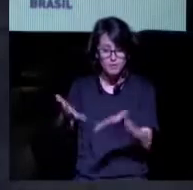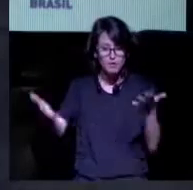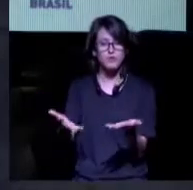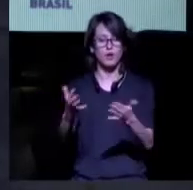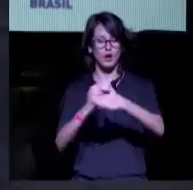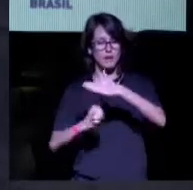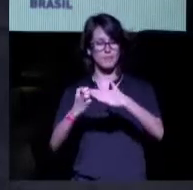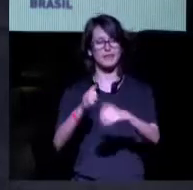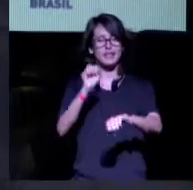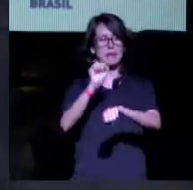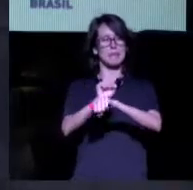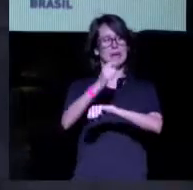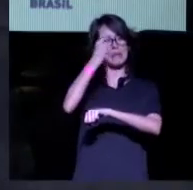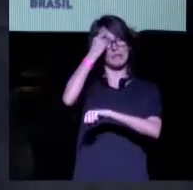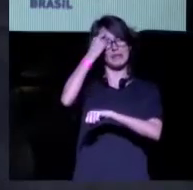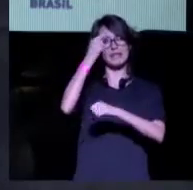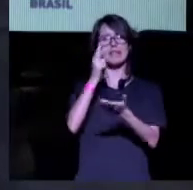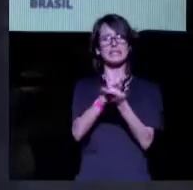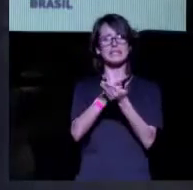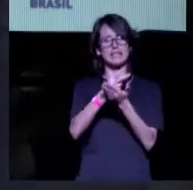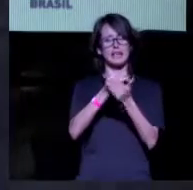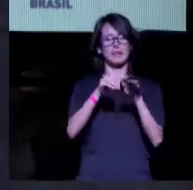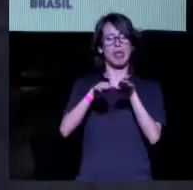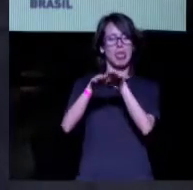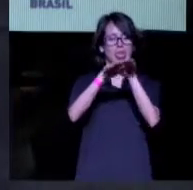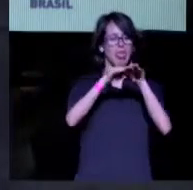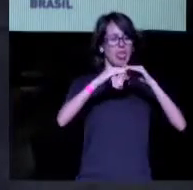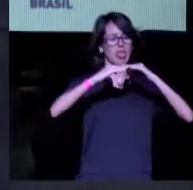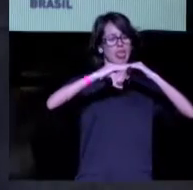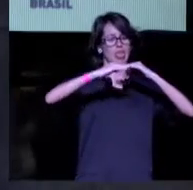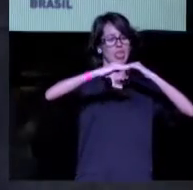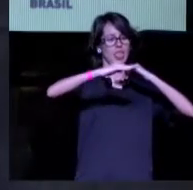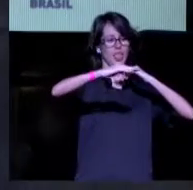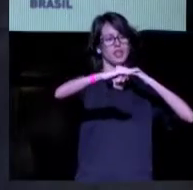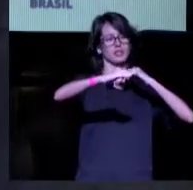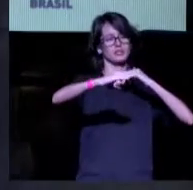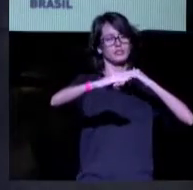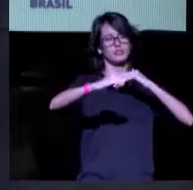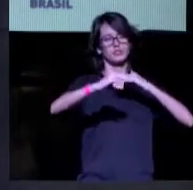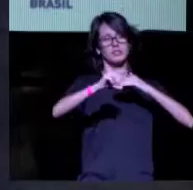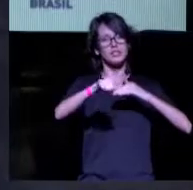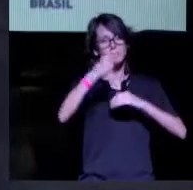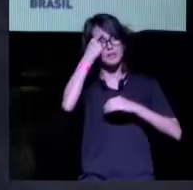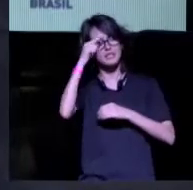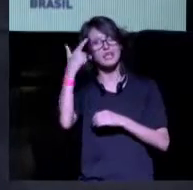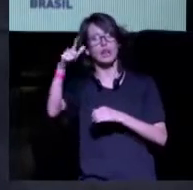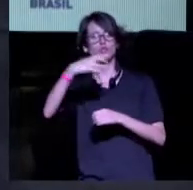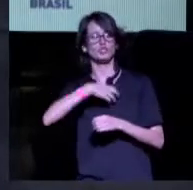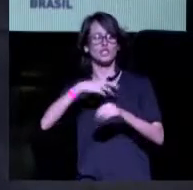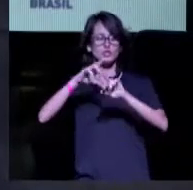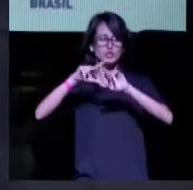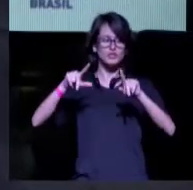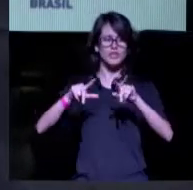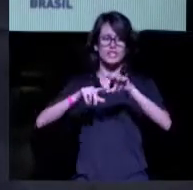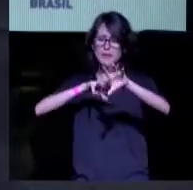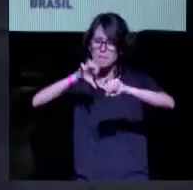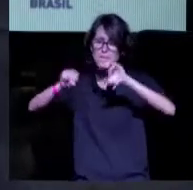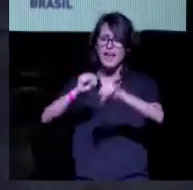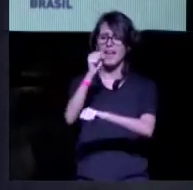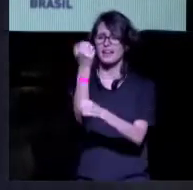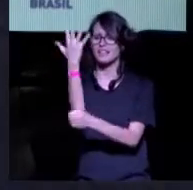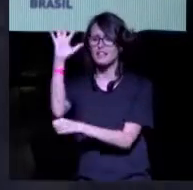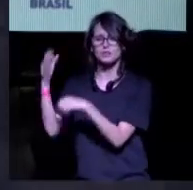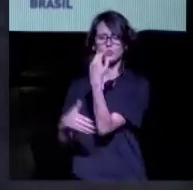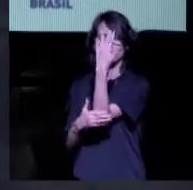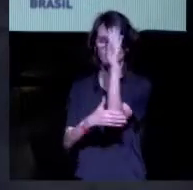de um paradigma de economia linear que é pega extrair um recurso natural manufaturar e depois assim a